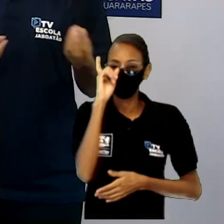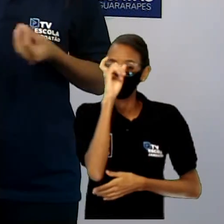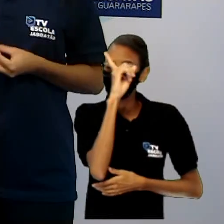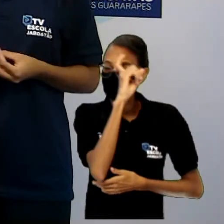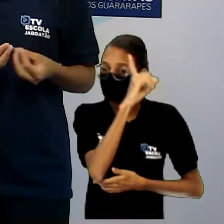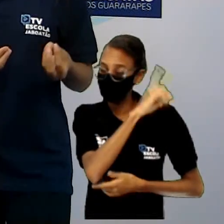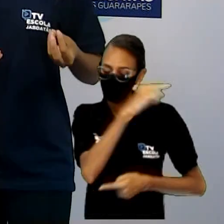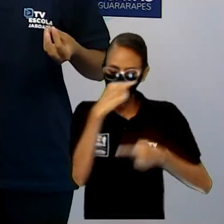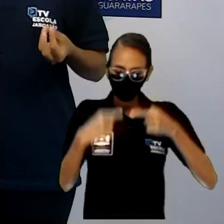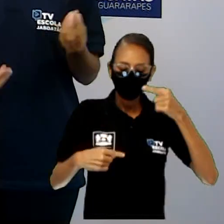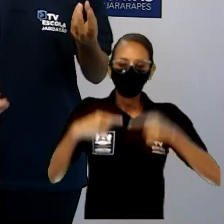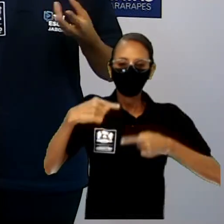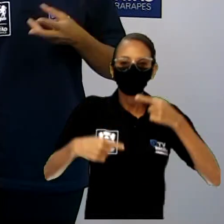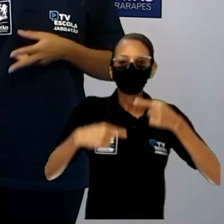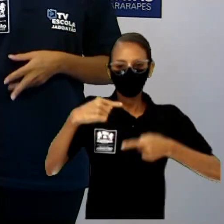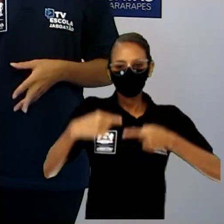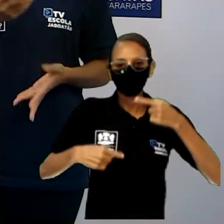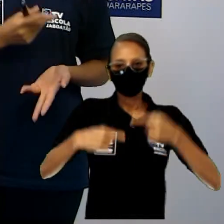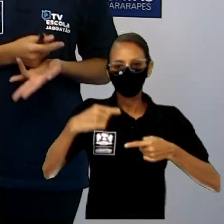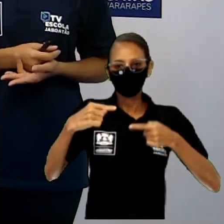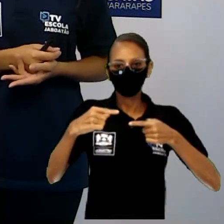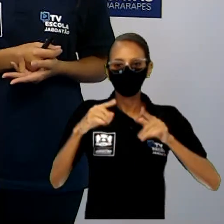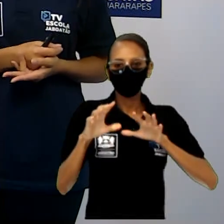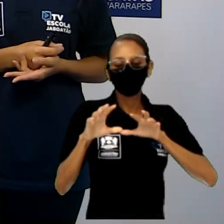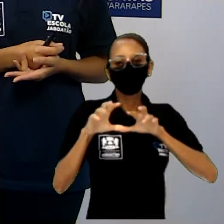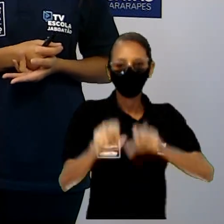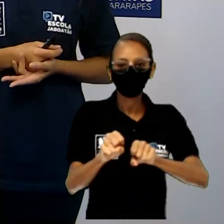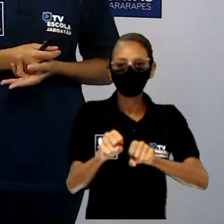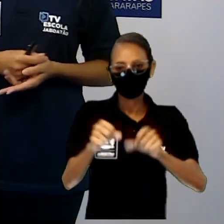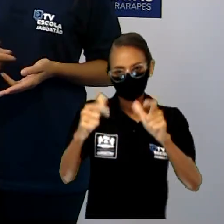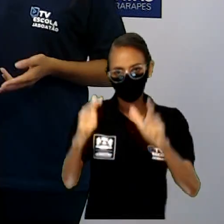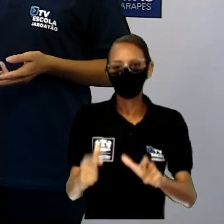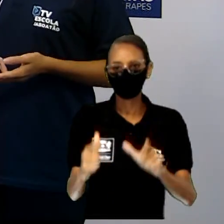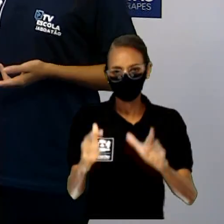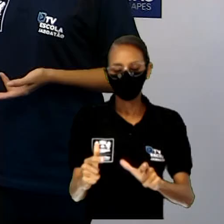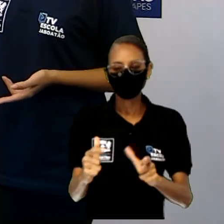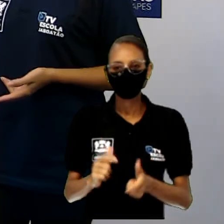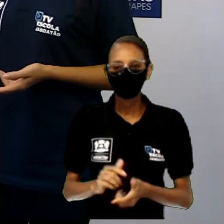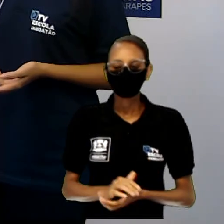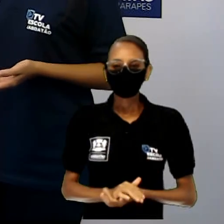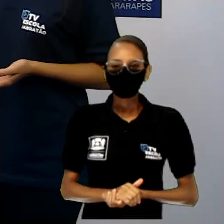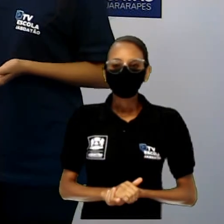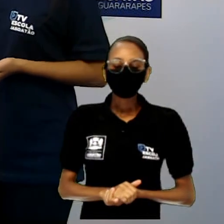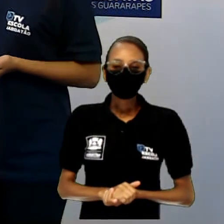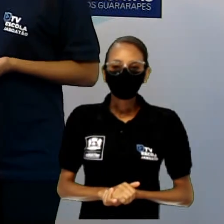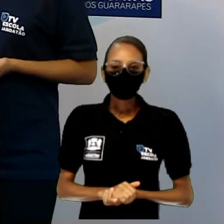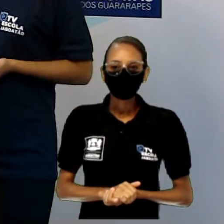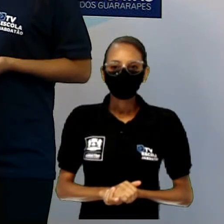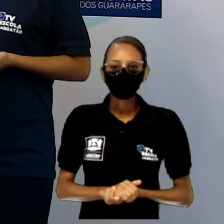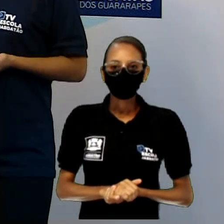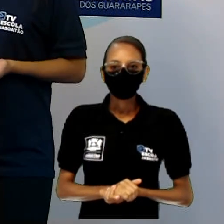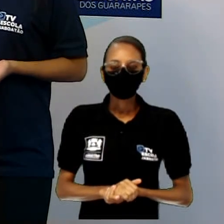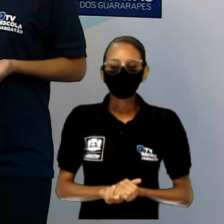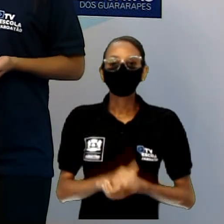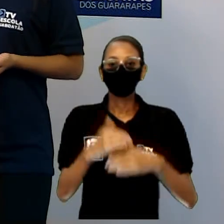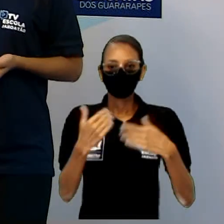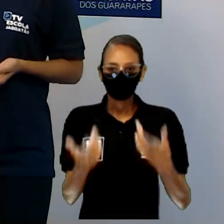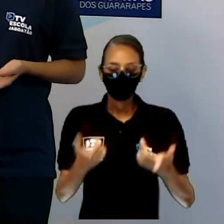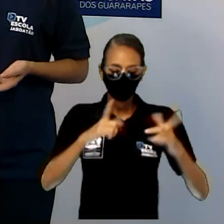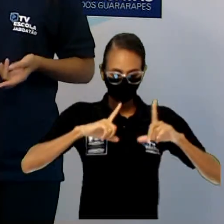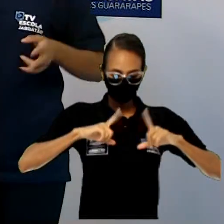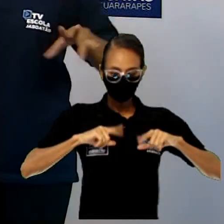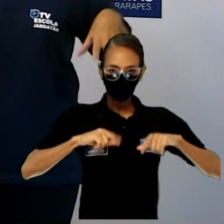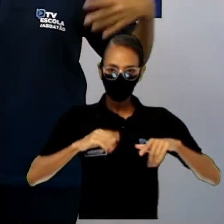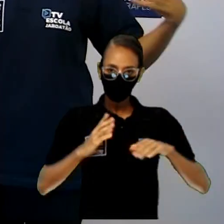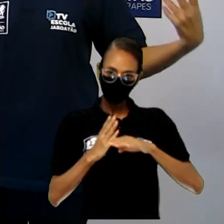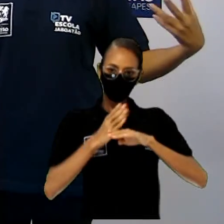muitos conflitos para que eles conseguissem ali se estabelecer naquela terra, tá? E essa presença hebraica em Canaã resultou